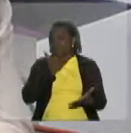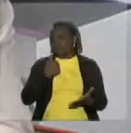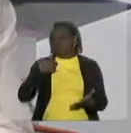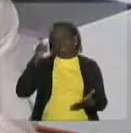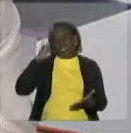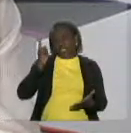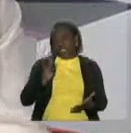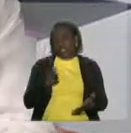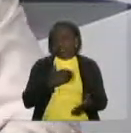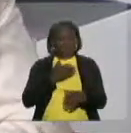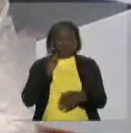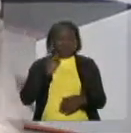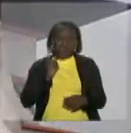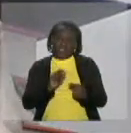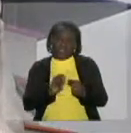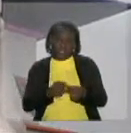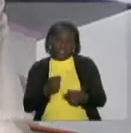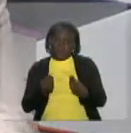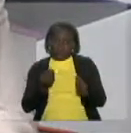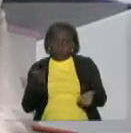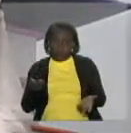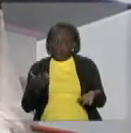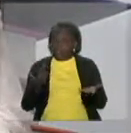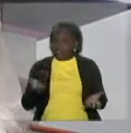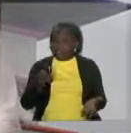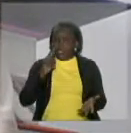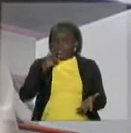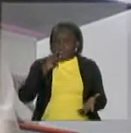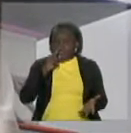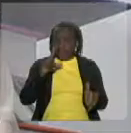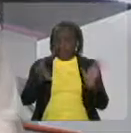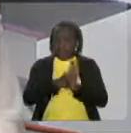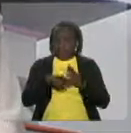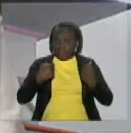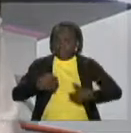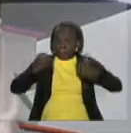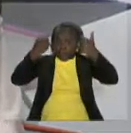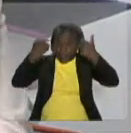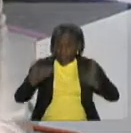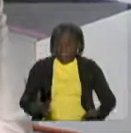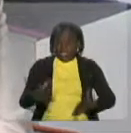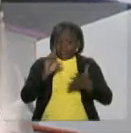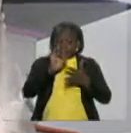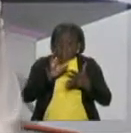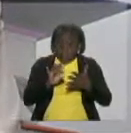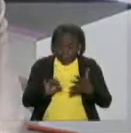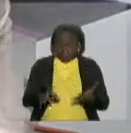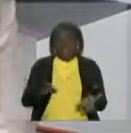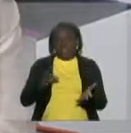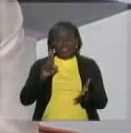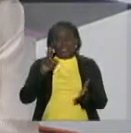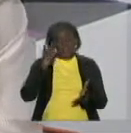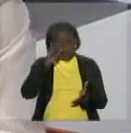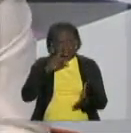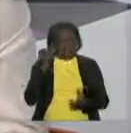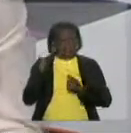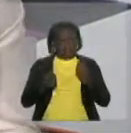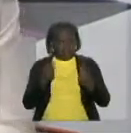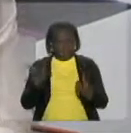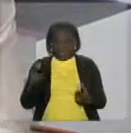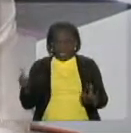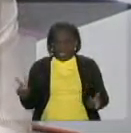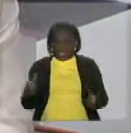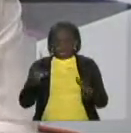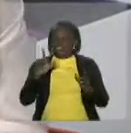de nós não sabemos, nós não temos como fazer. Na verdade, a situação é tão grave que a lei teve que dispor especificamente, o que é raro, porque,